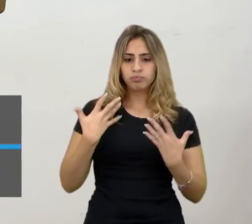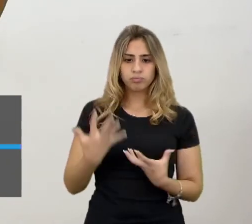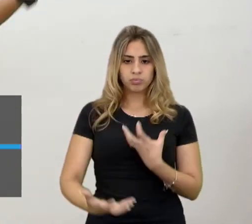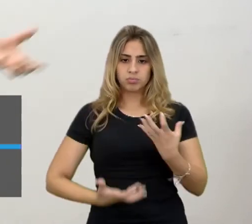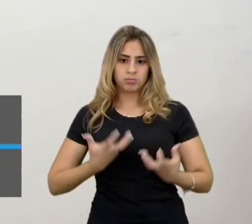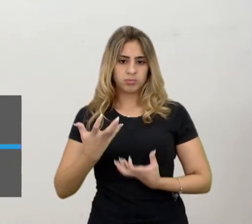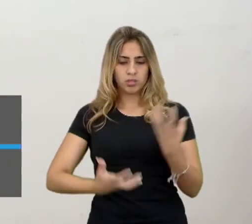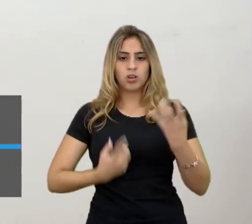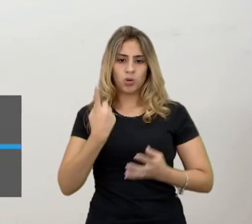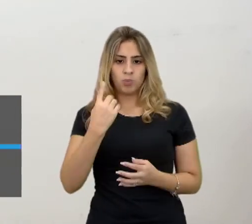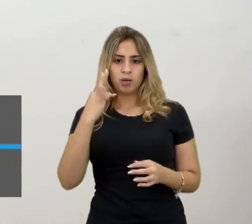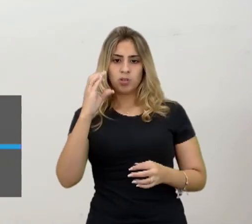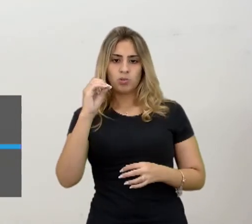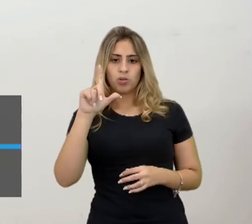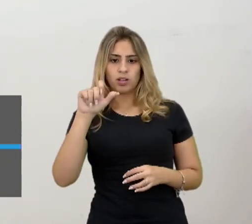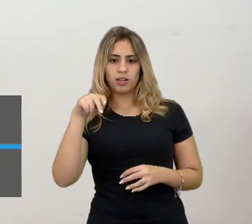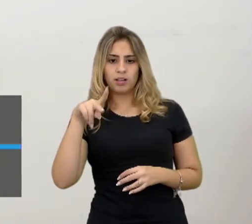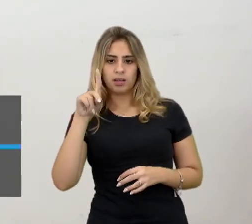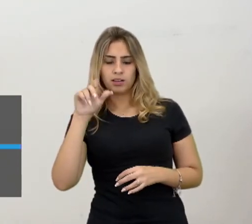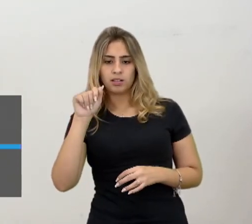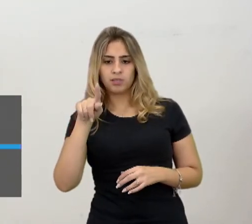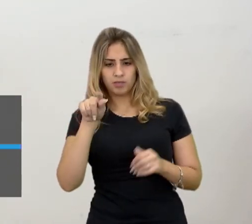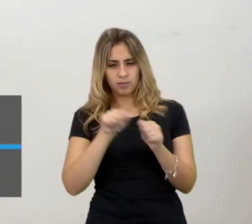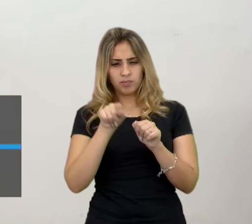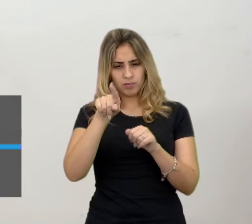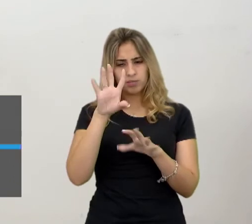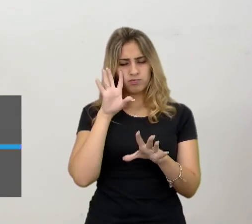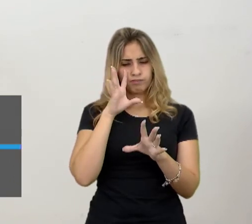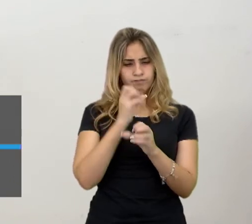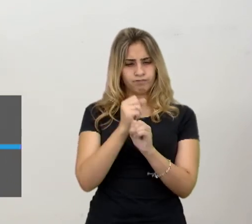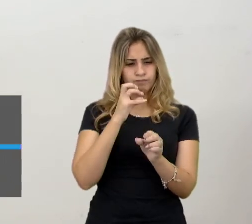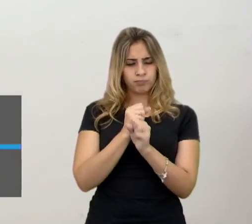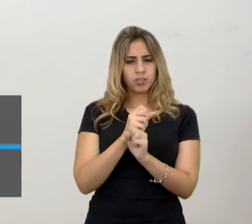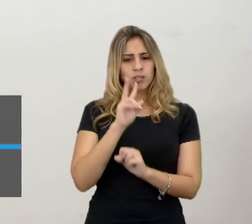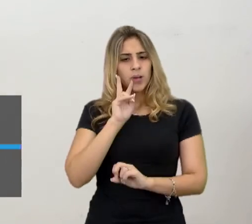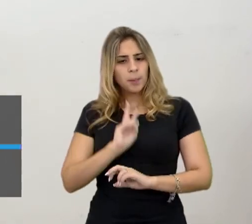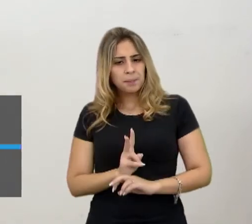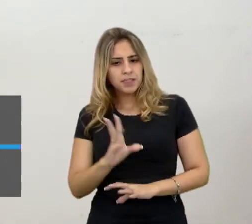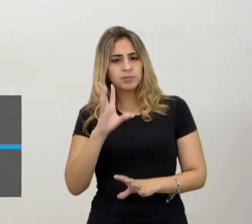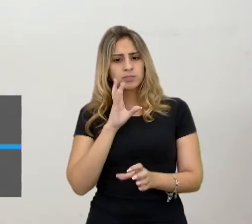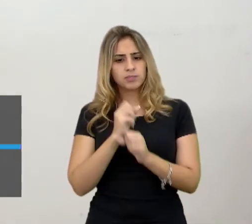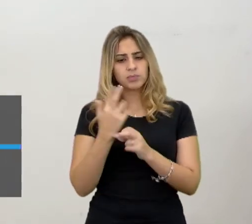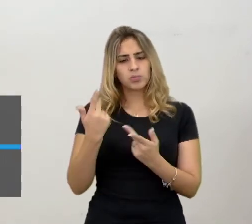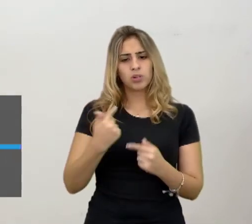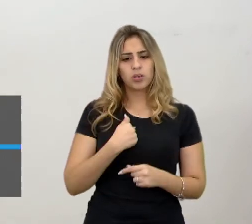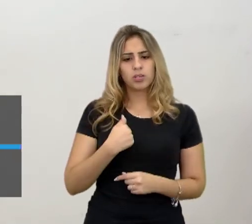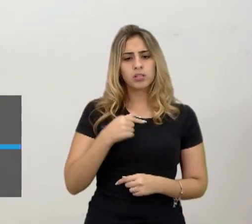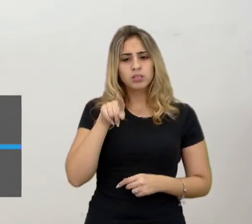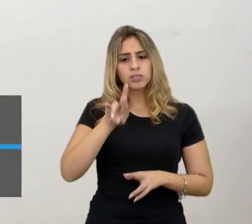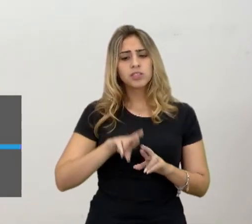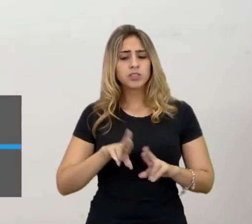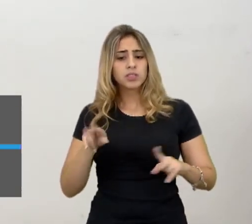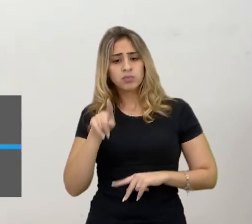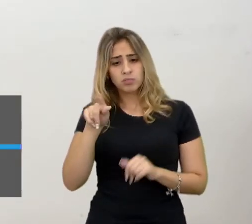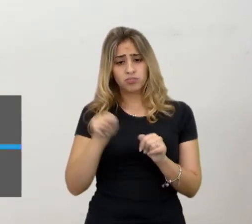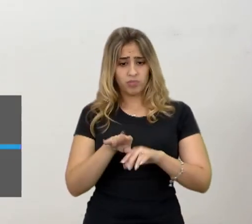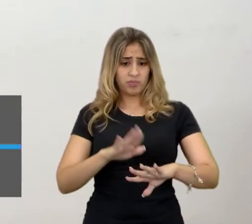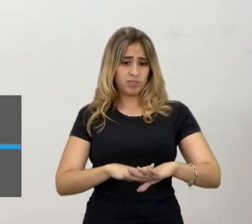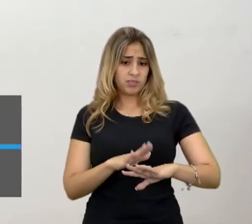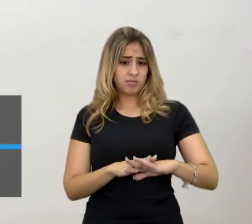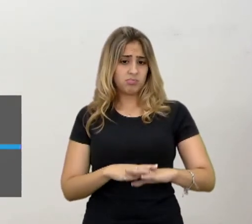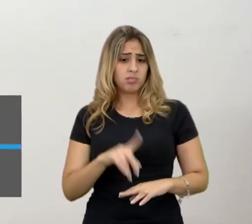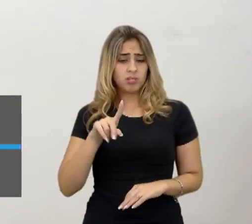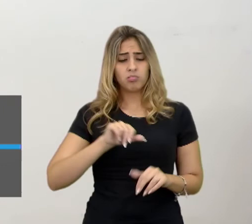ferver 1 tonelada de água? Faça esse cálculo. Faça o mesmo cálculo, igual eu. A única diferença que você vai fazer, ó,